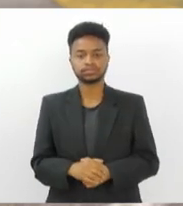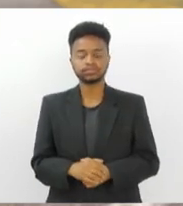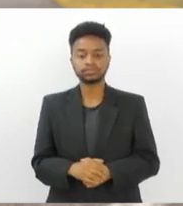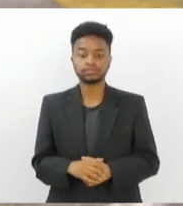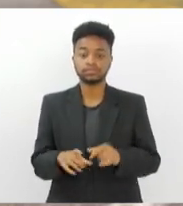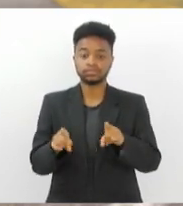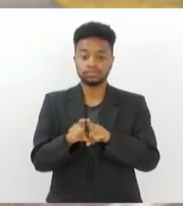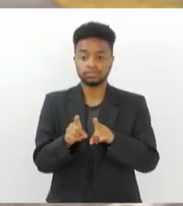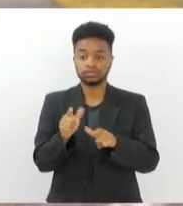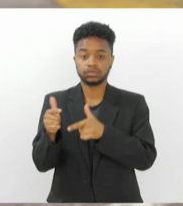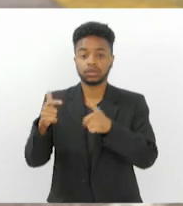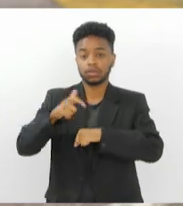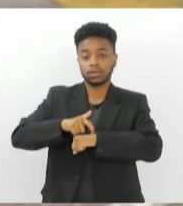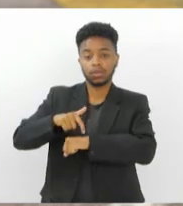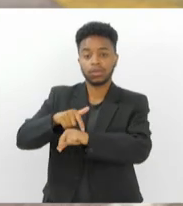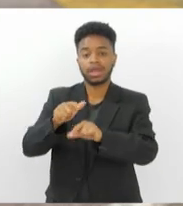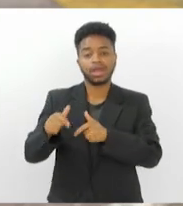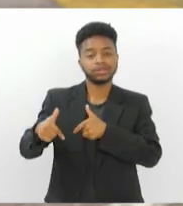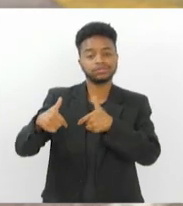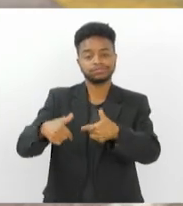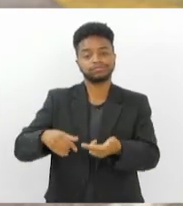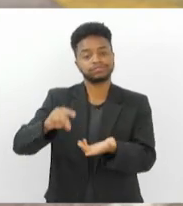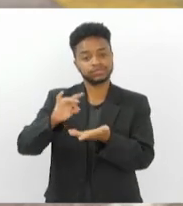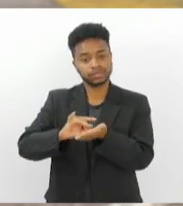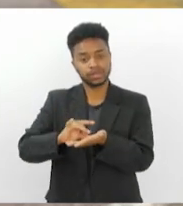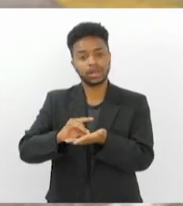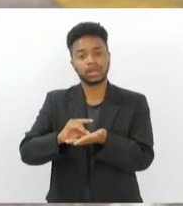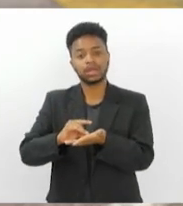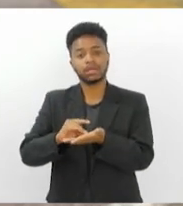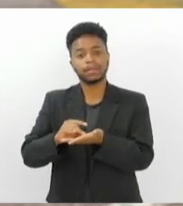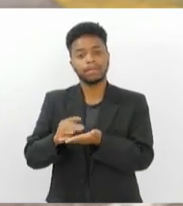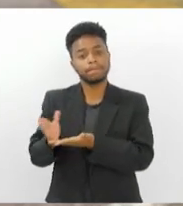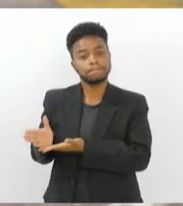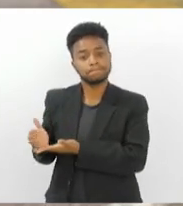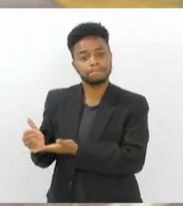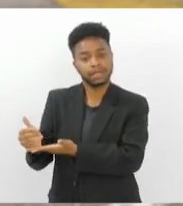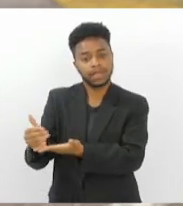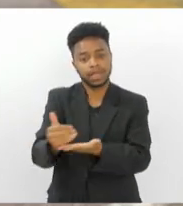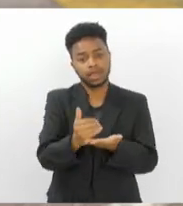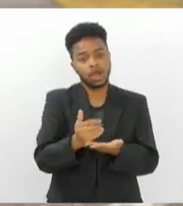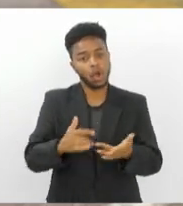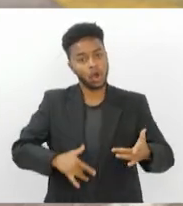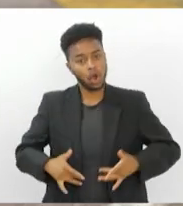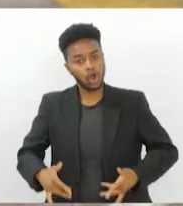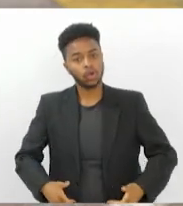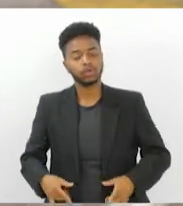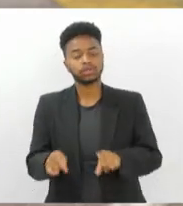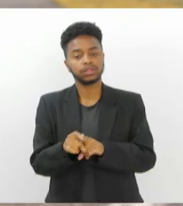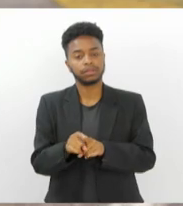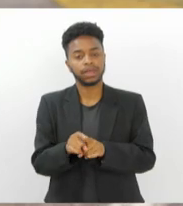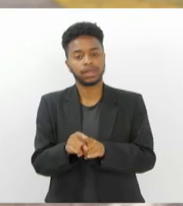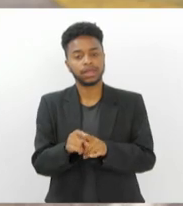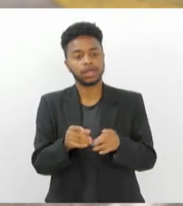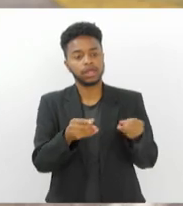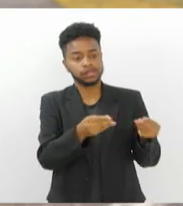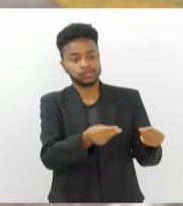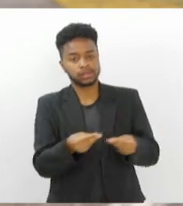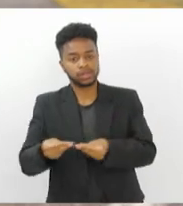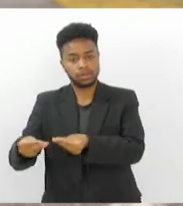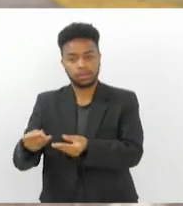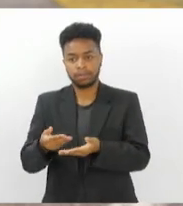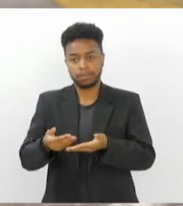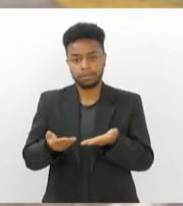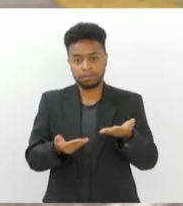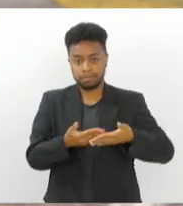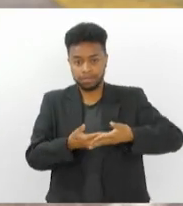momentos executar missões reais tanto na captação de órgãos como no transporte Neonatal como uma criança que